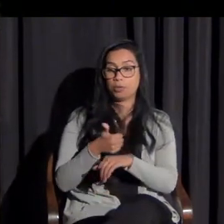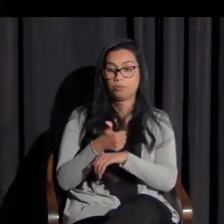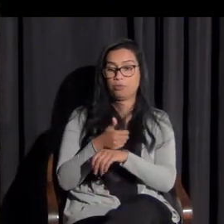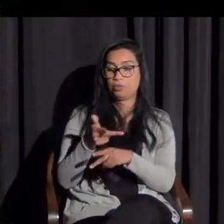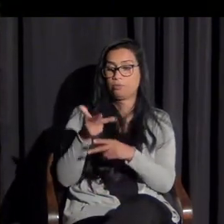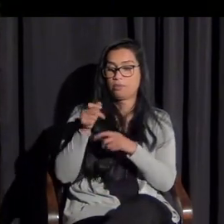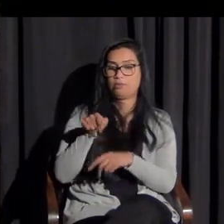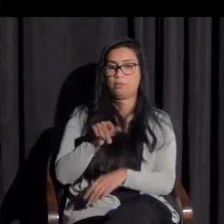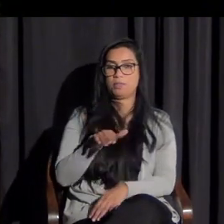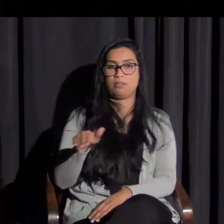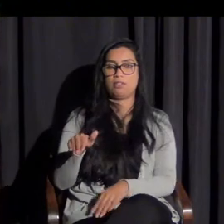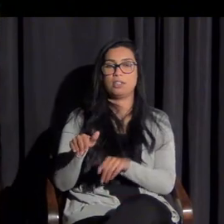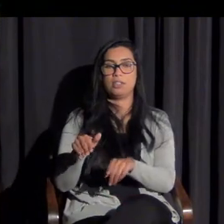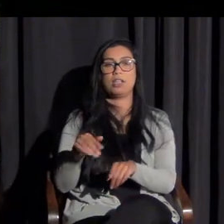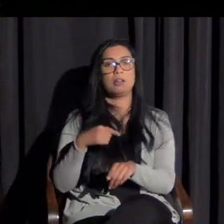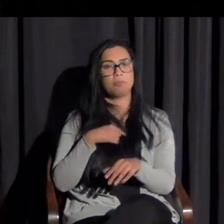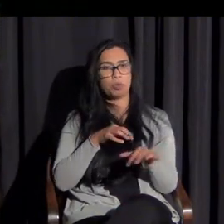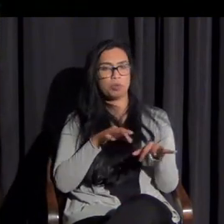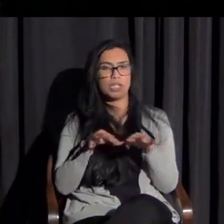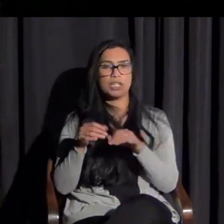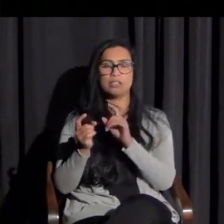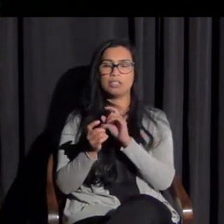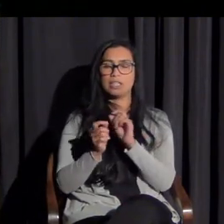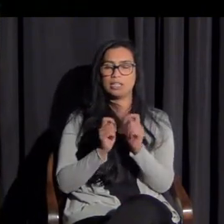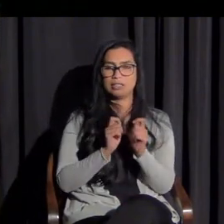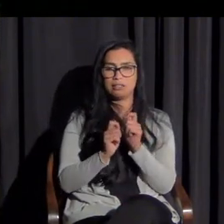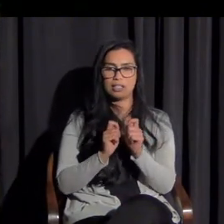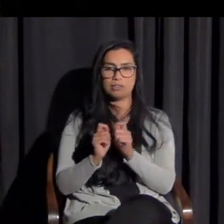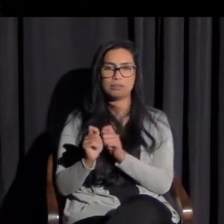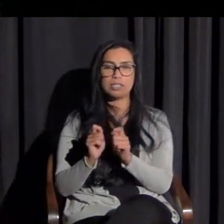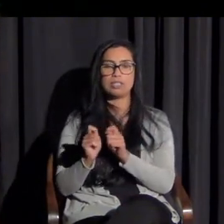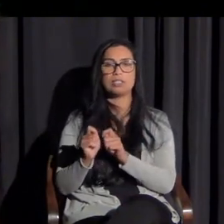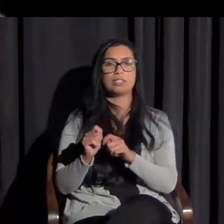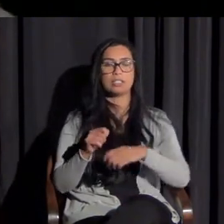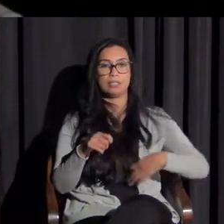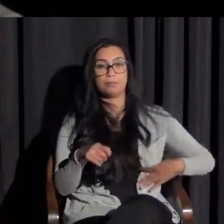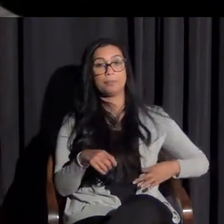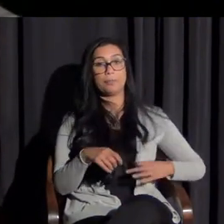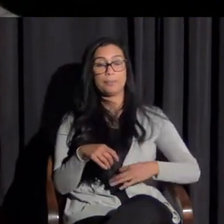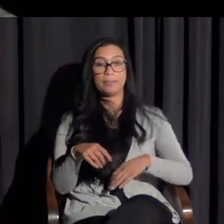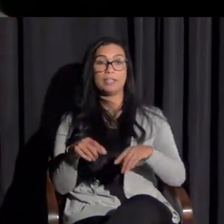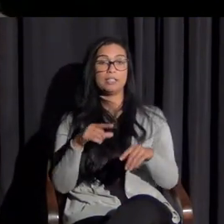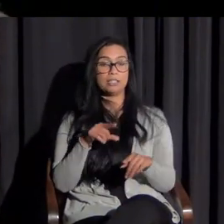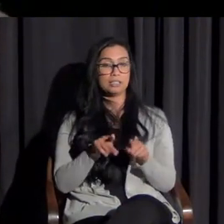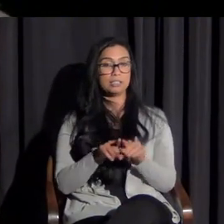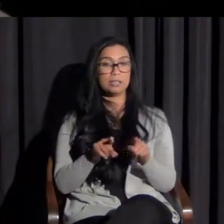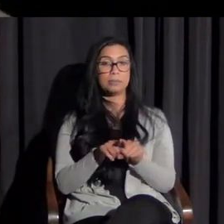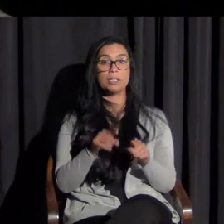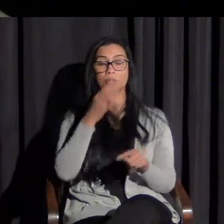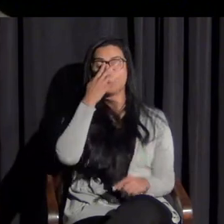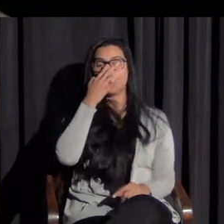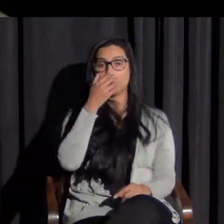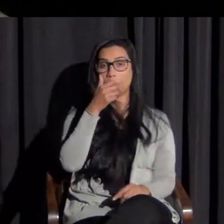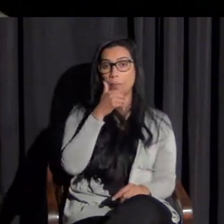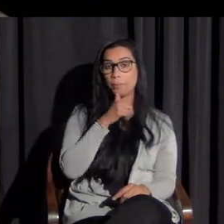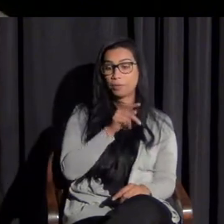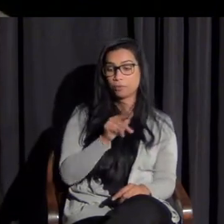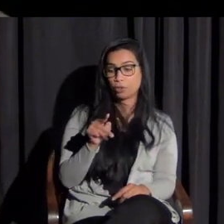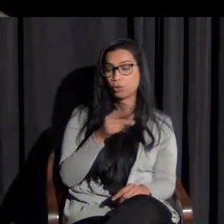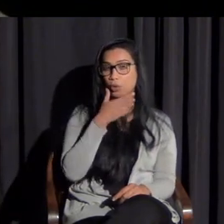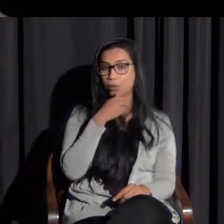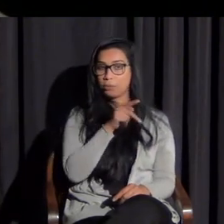Então, eu realizei entrevistas, né, também semi-estruturadas, com professores e professoras de educação infantil